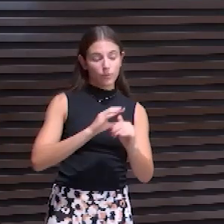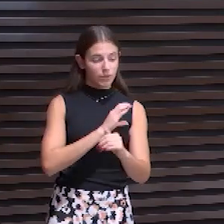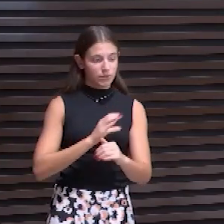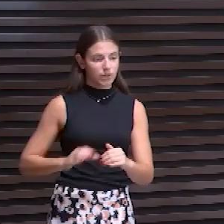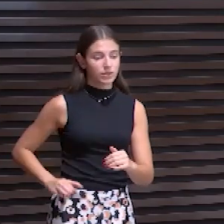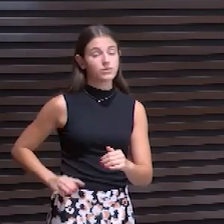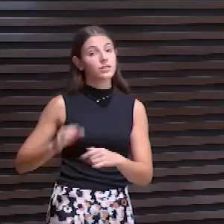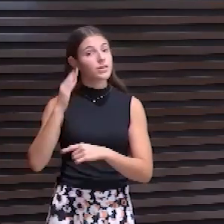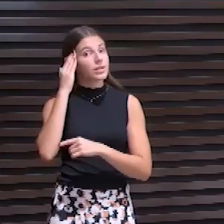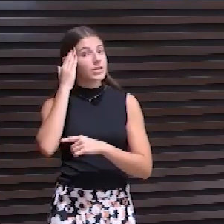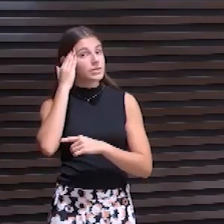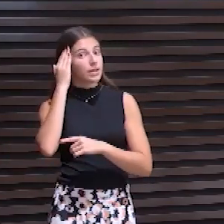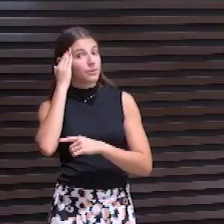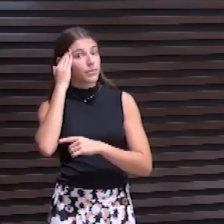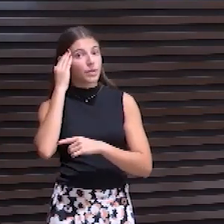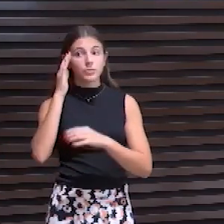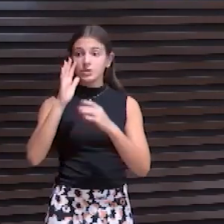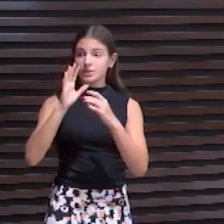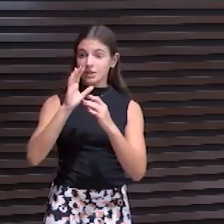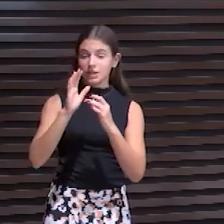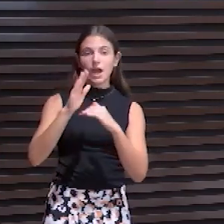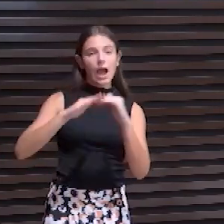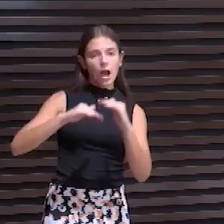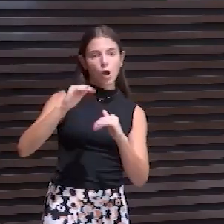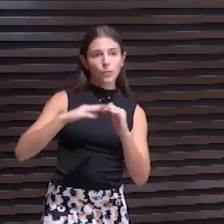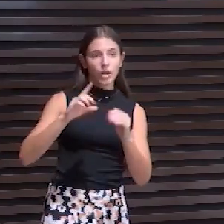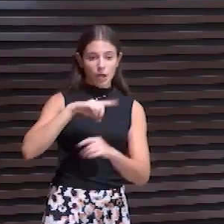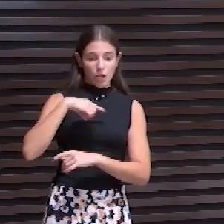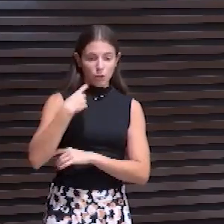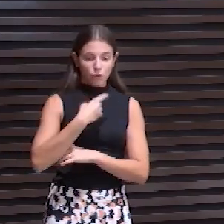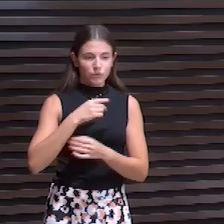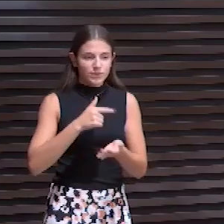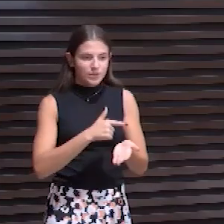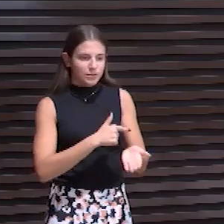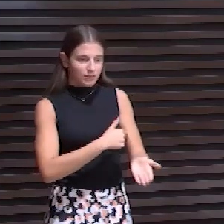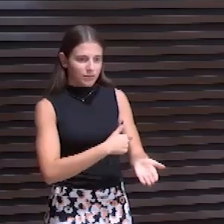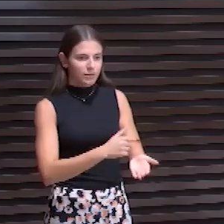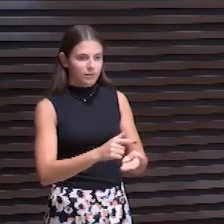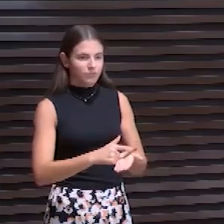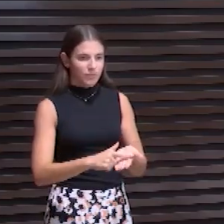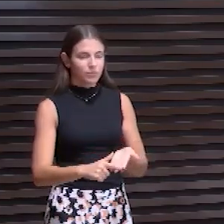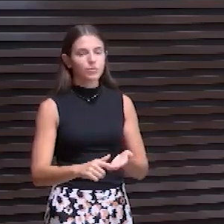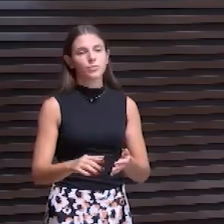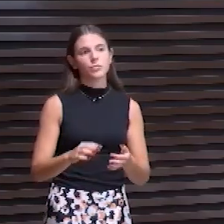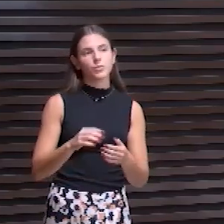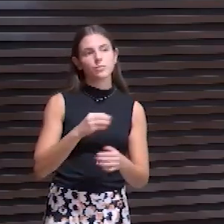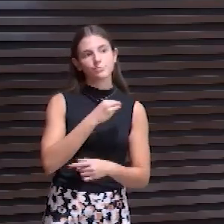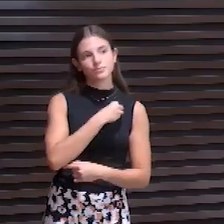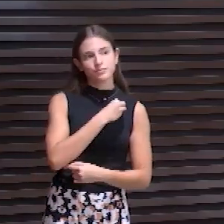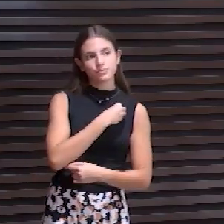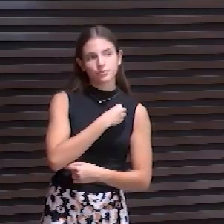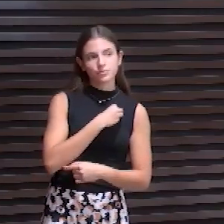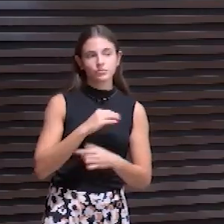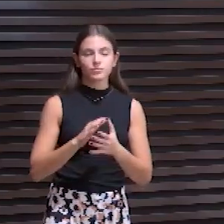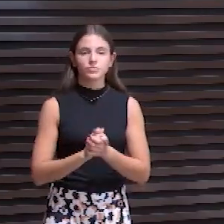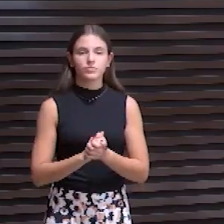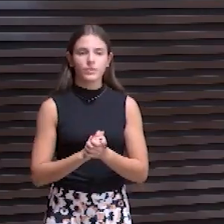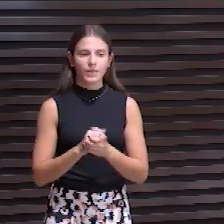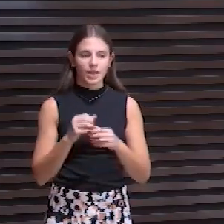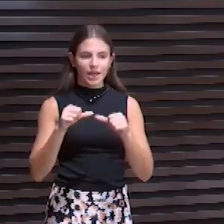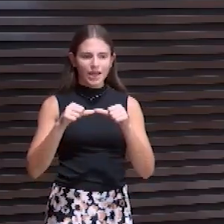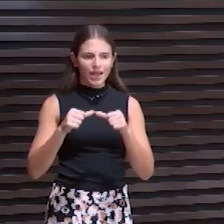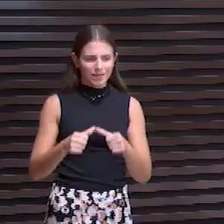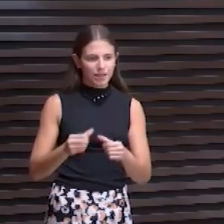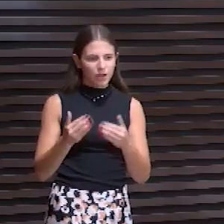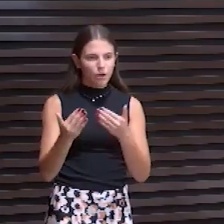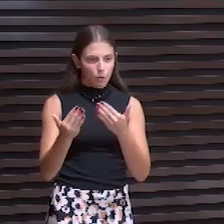pecado e nos perdoou de toda a culpa e toda a dívida que nós tínhamos com Deus. E essa alusão, os judeus